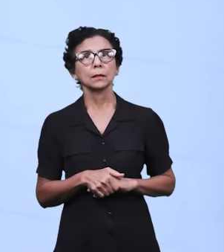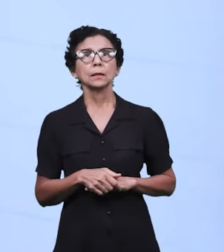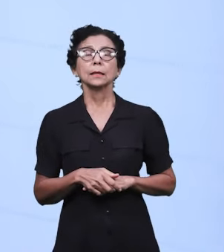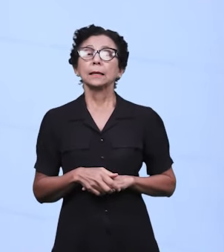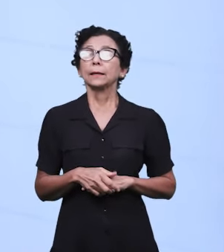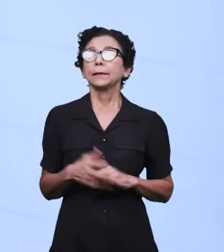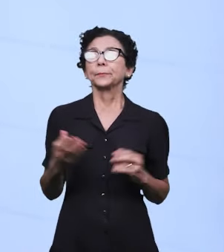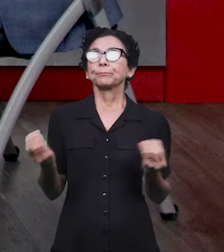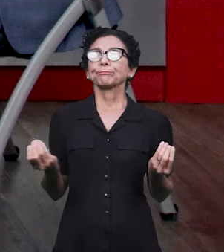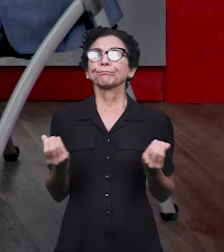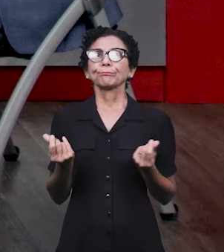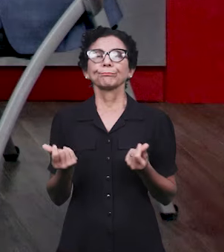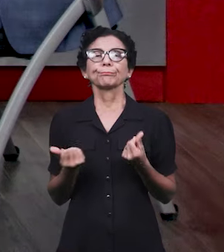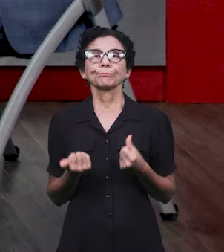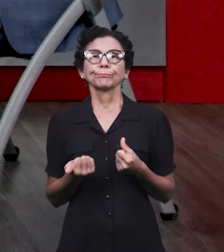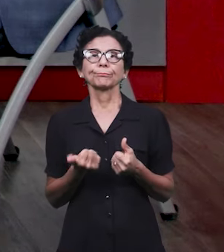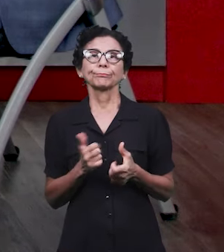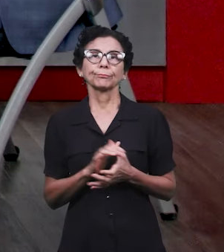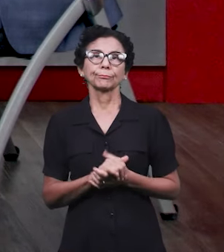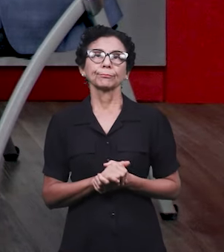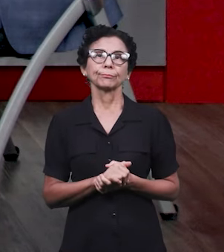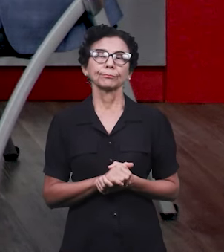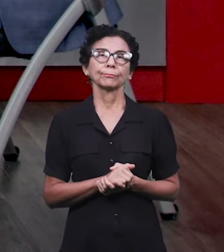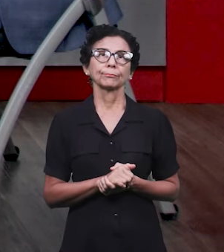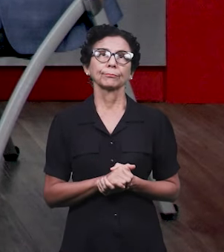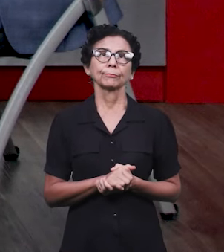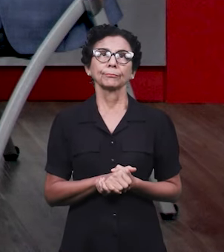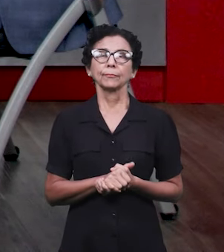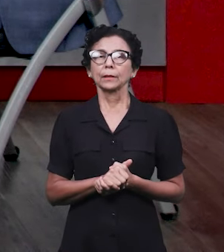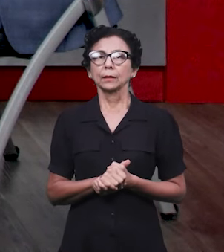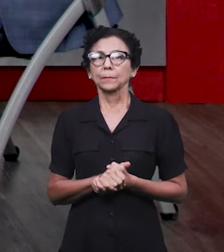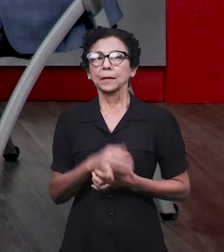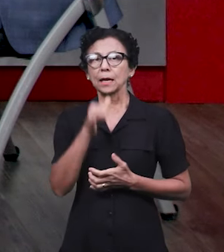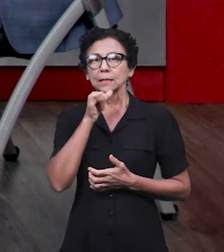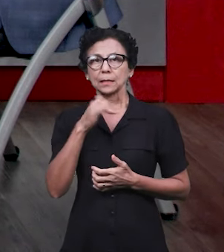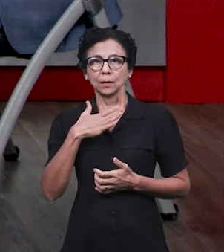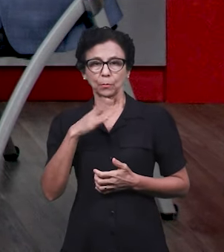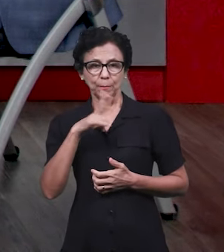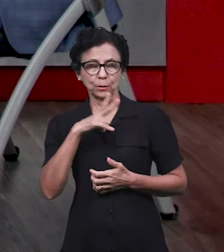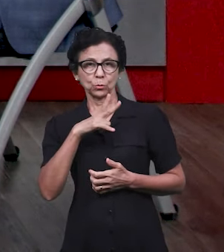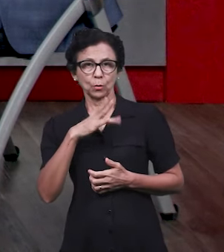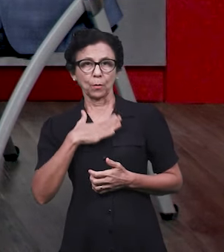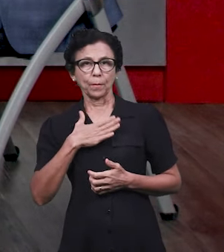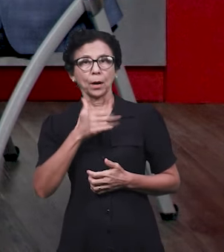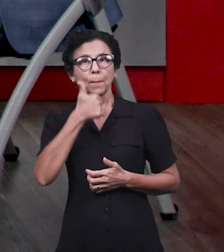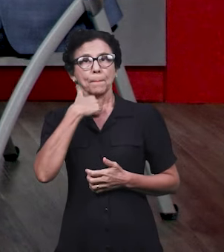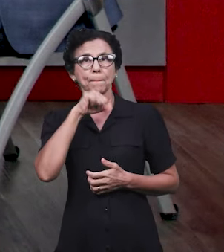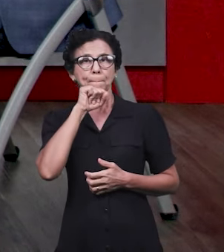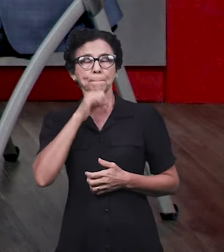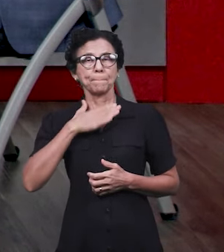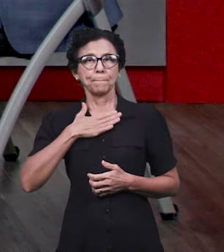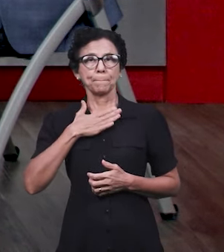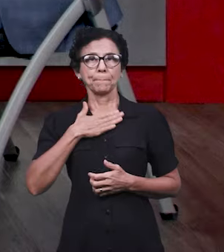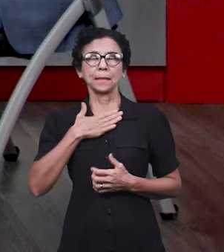até para dar um exemplo de dentro de casa, né? Minha mãe foi uma mulher